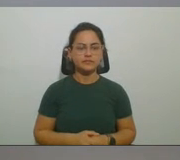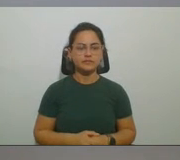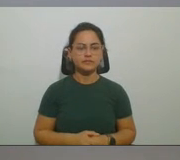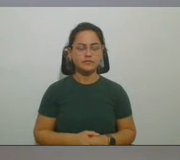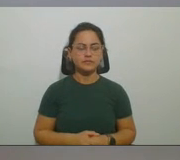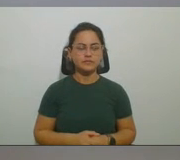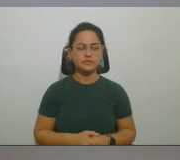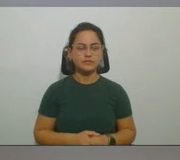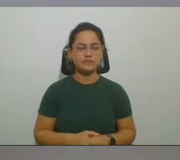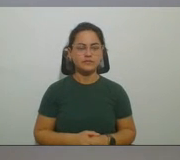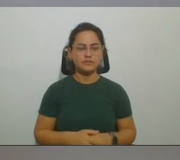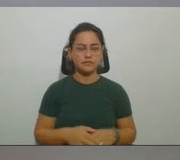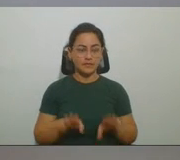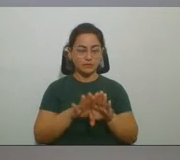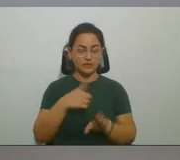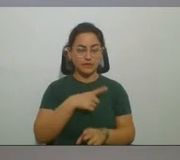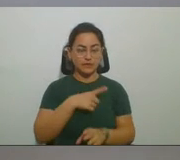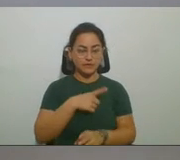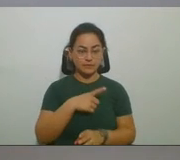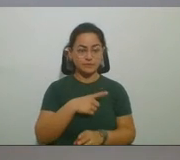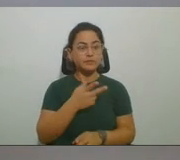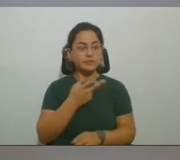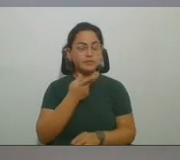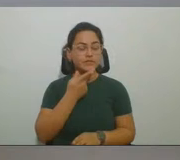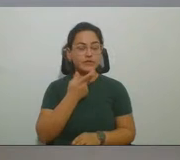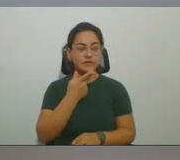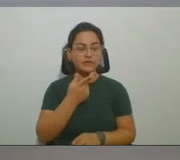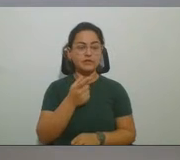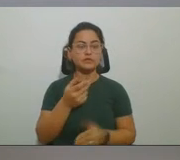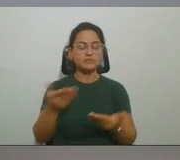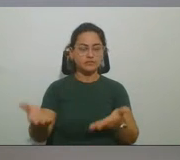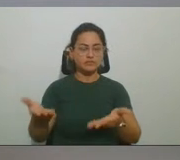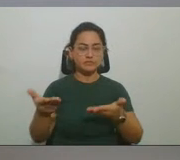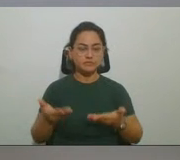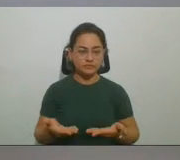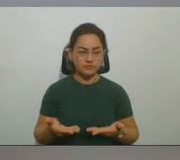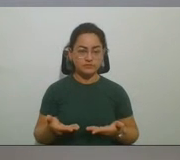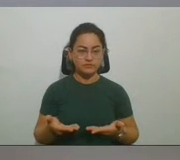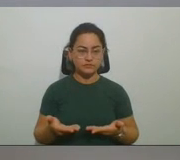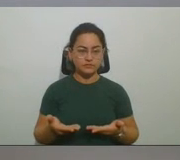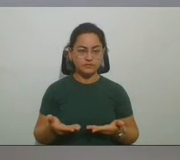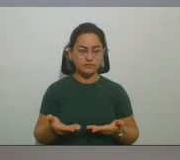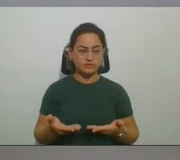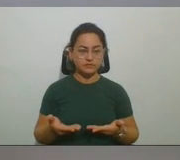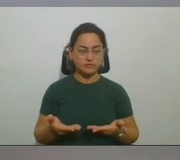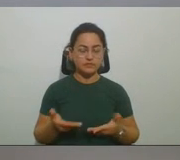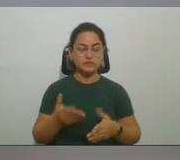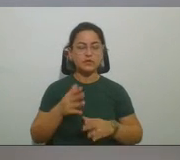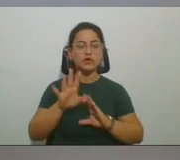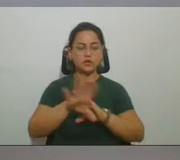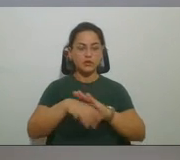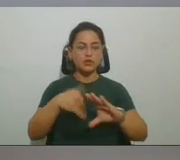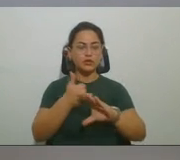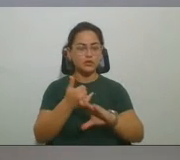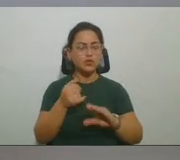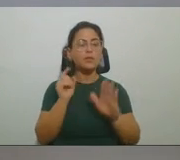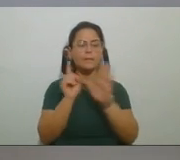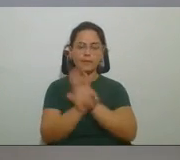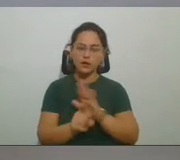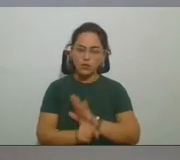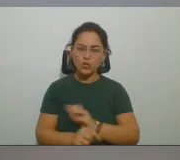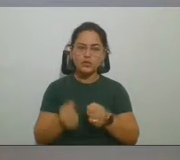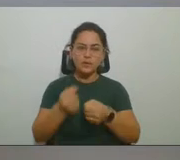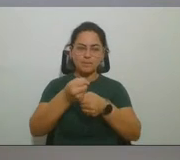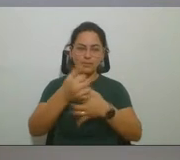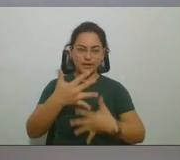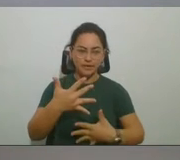Por fim, gostaria de dizer que receberemos, das pessoas que estão no YouTube, questões. Né? Ficaremos